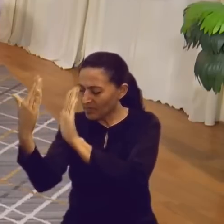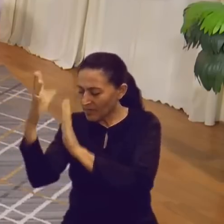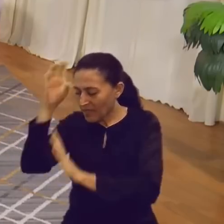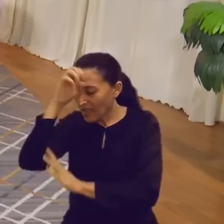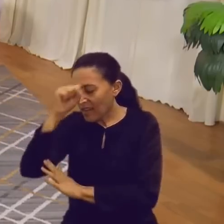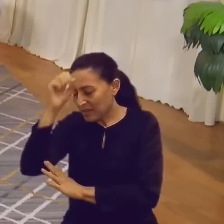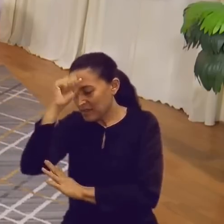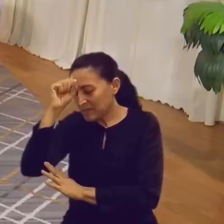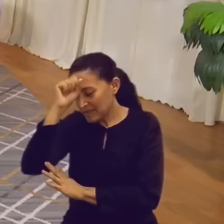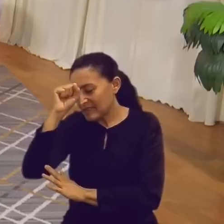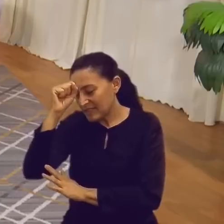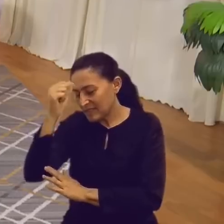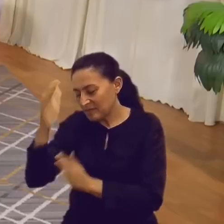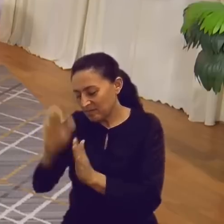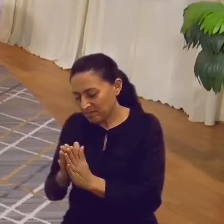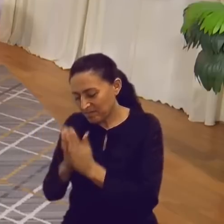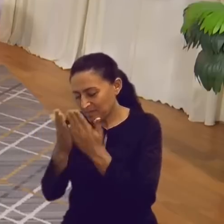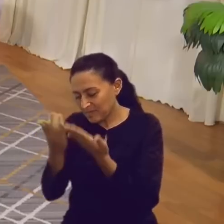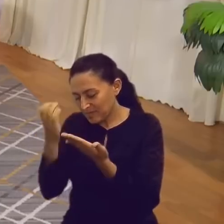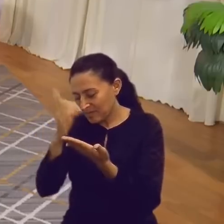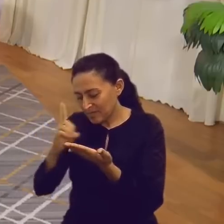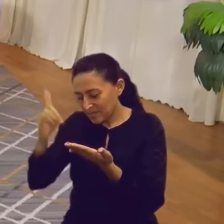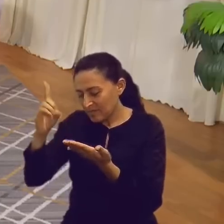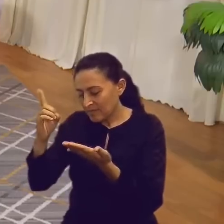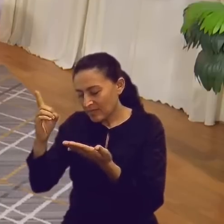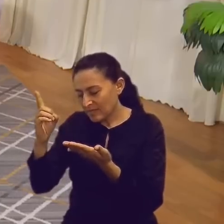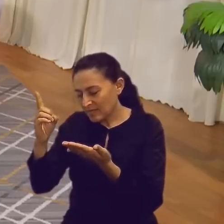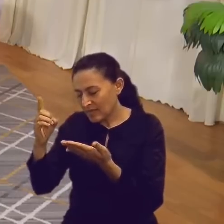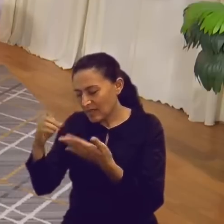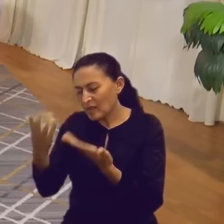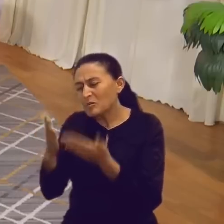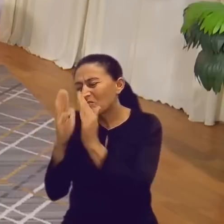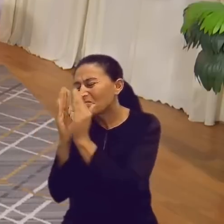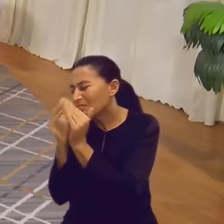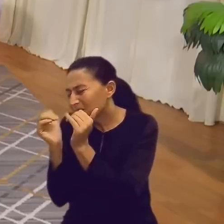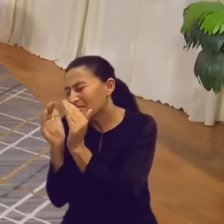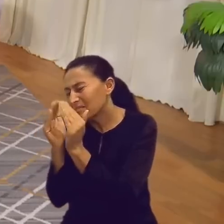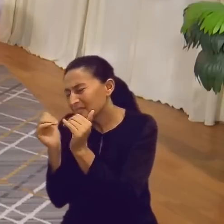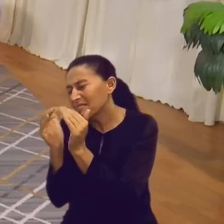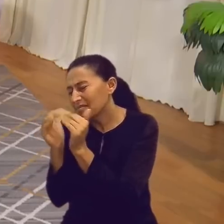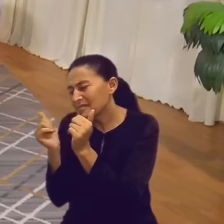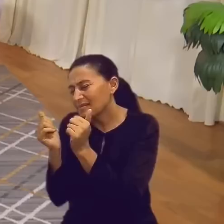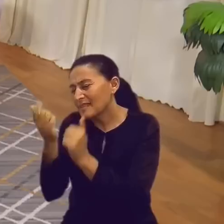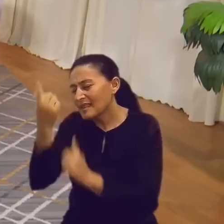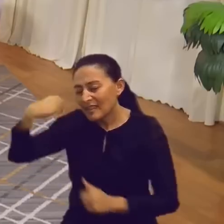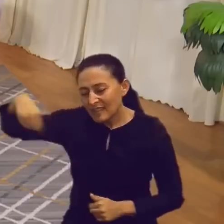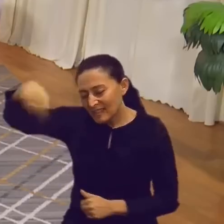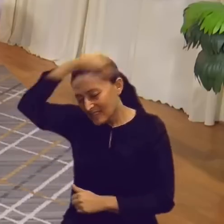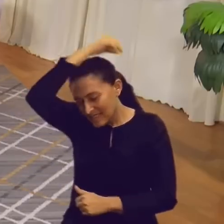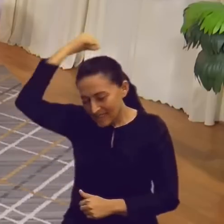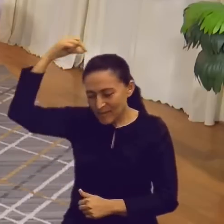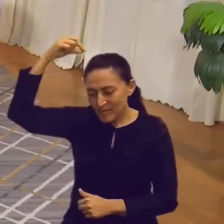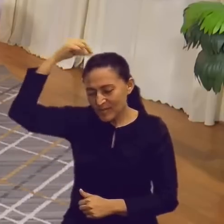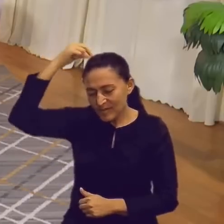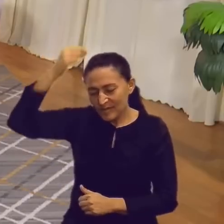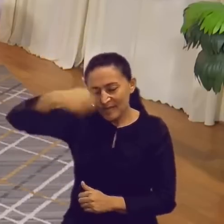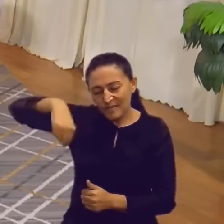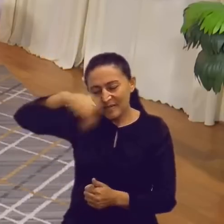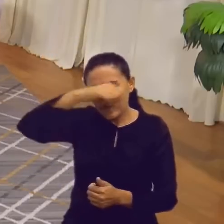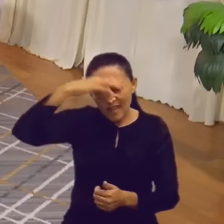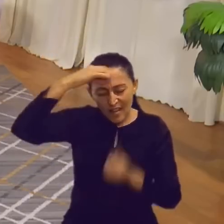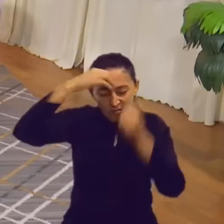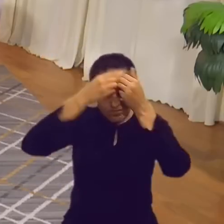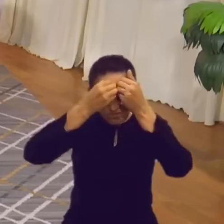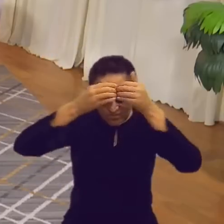da Tua palavra. Ó Senhor, suplicamos que o Teu Espírito Santo abra as nossas